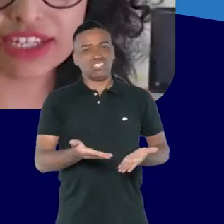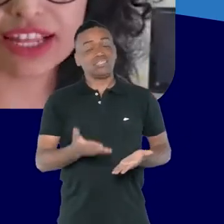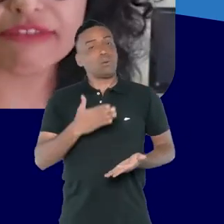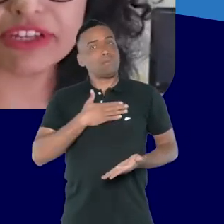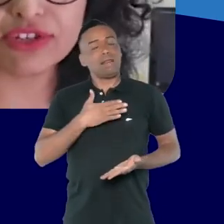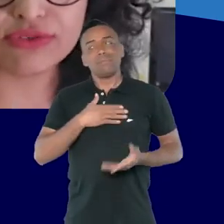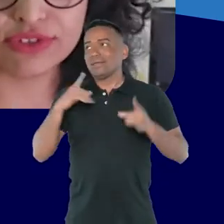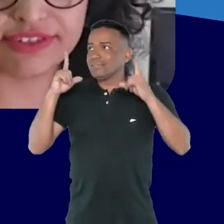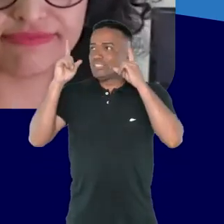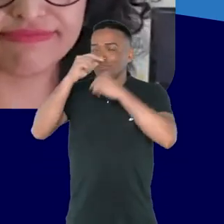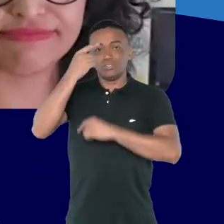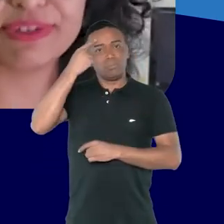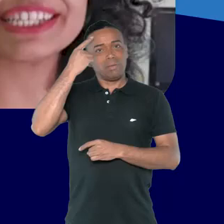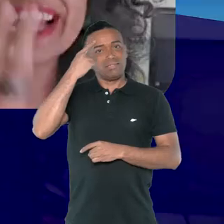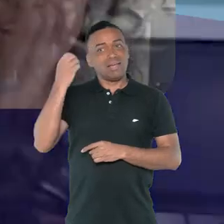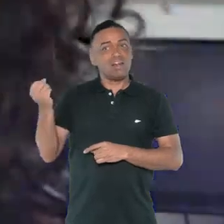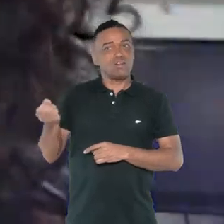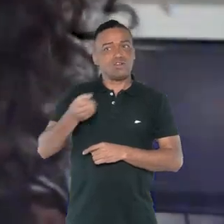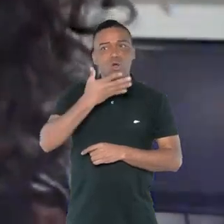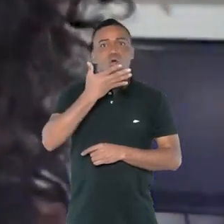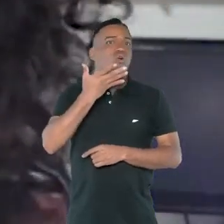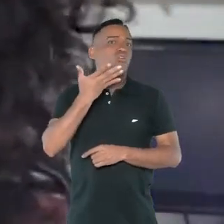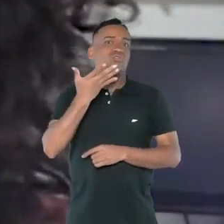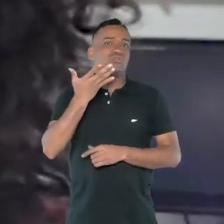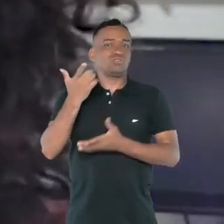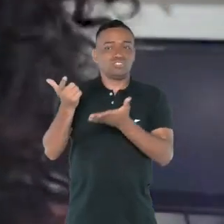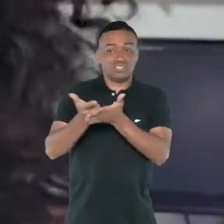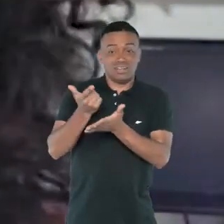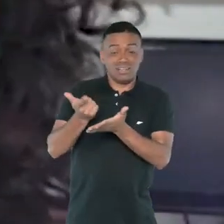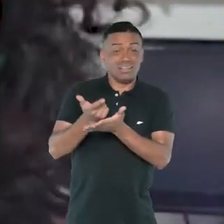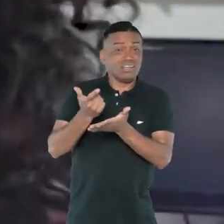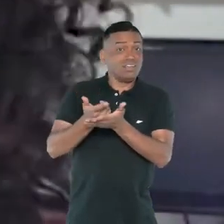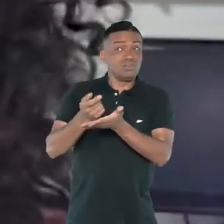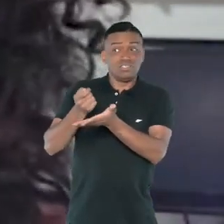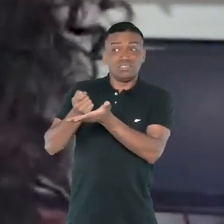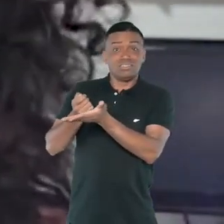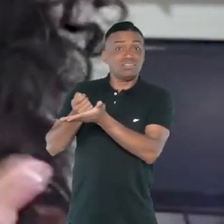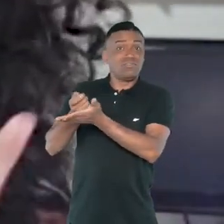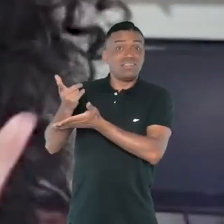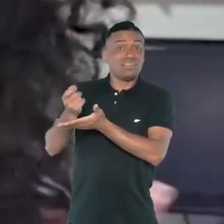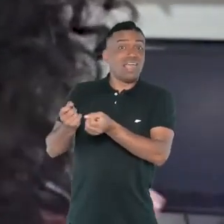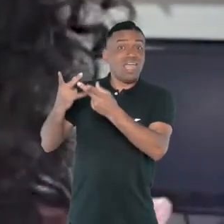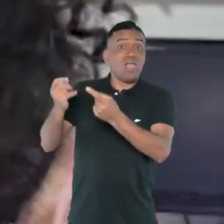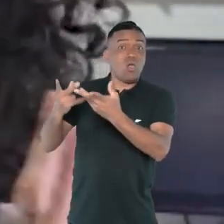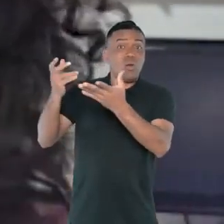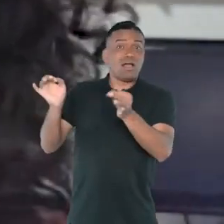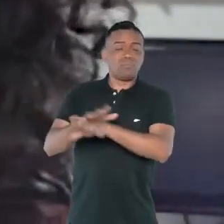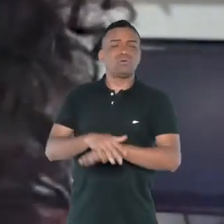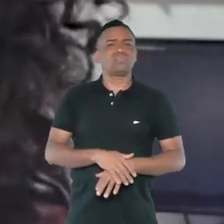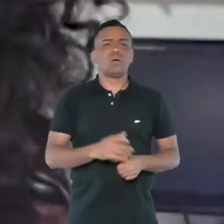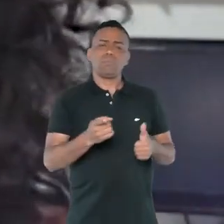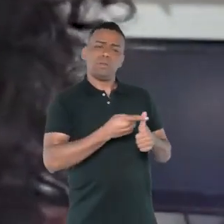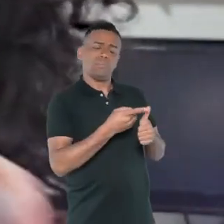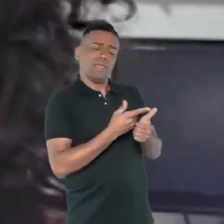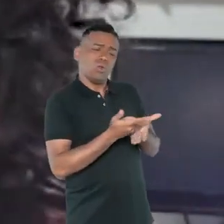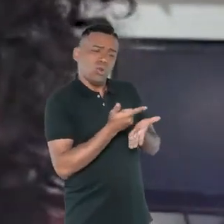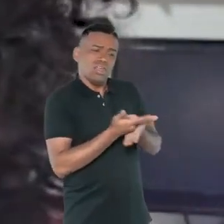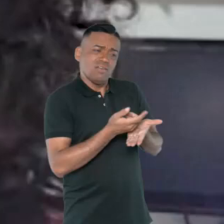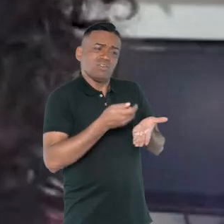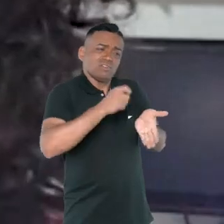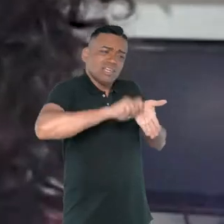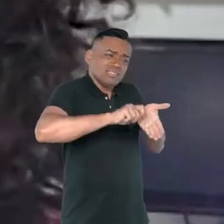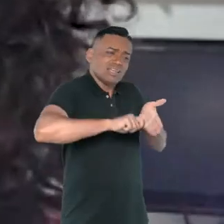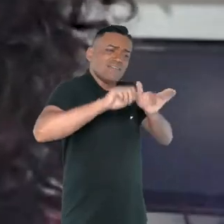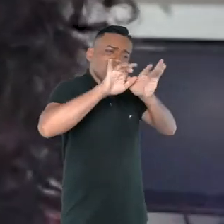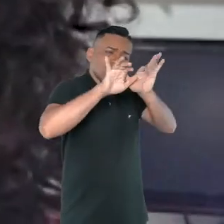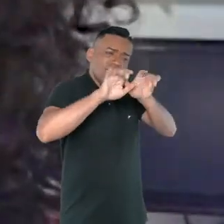muito diferente da Lavínia de hoje. Por isso que é até difícil para mim pensar em novas edições de alguns livros que hoje estão esgotados. Isso que eu queria